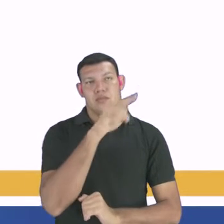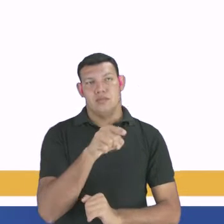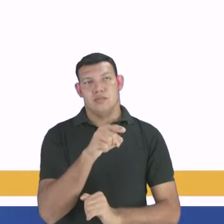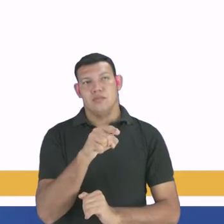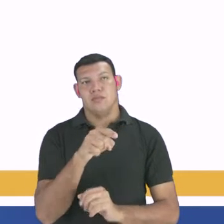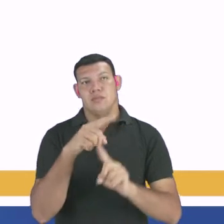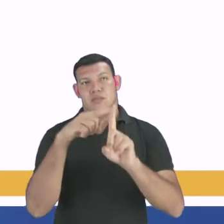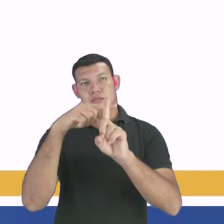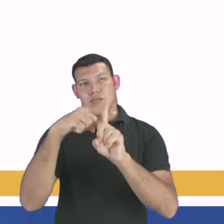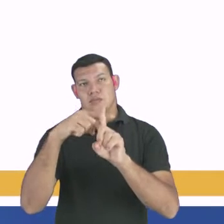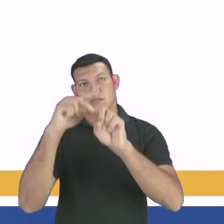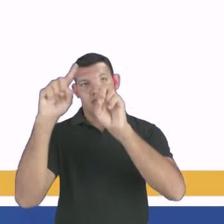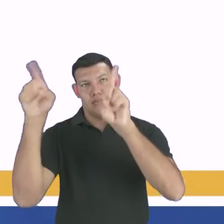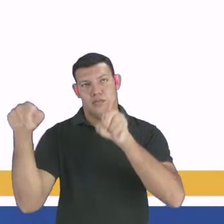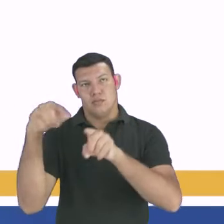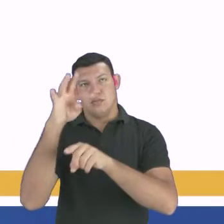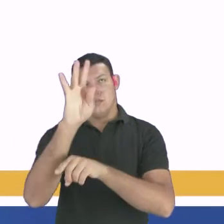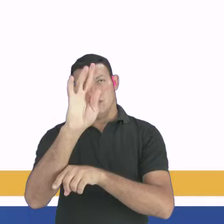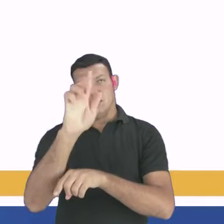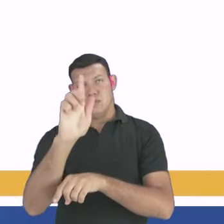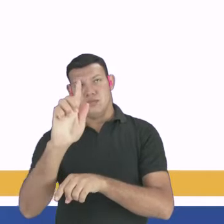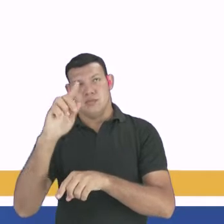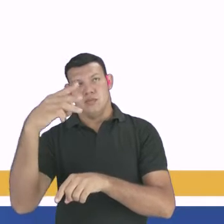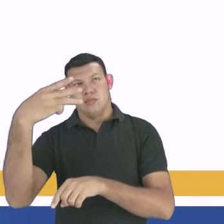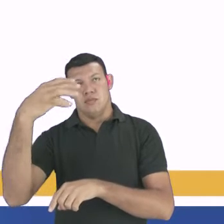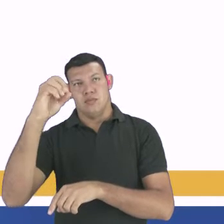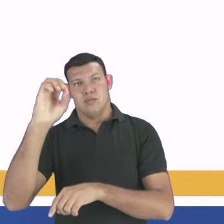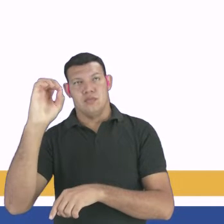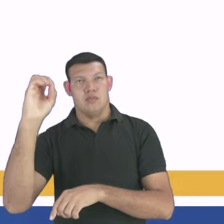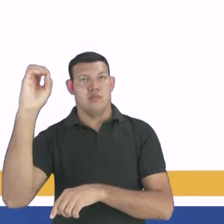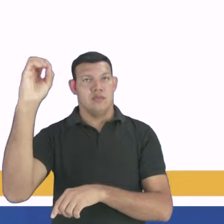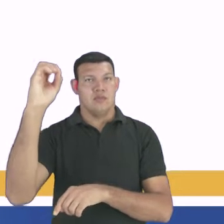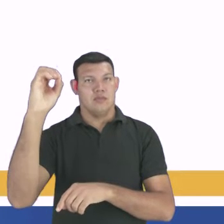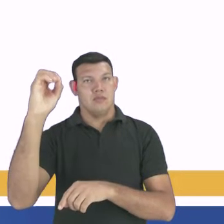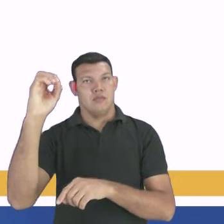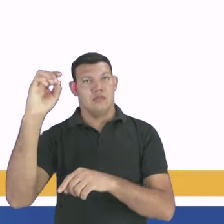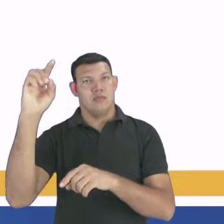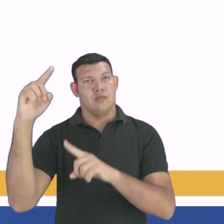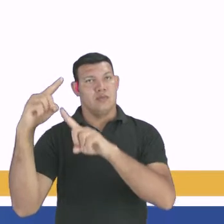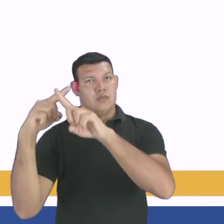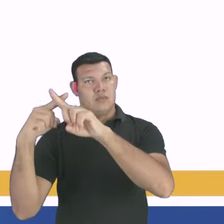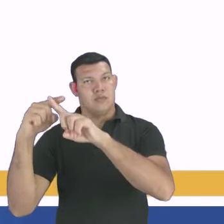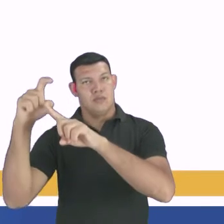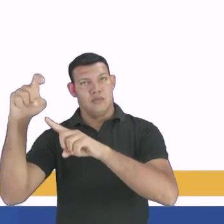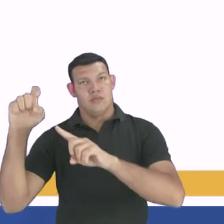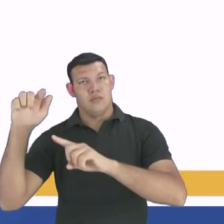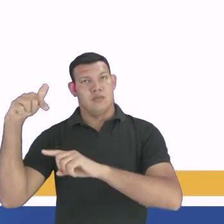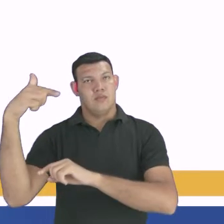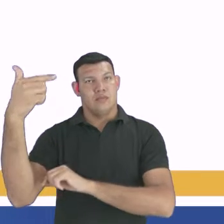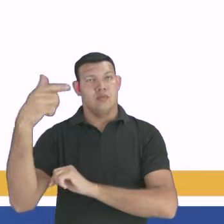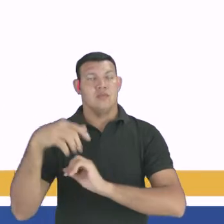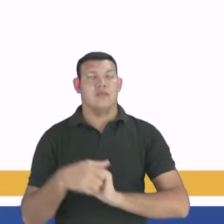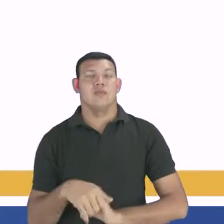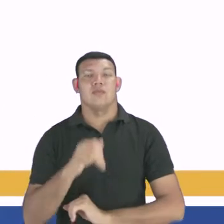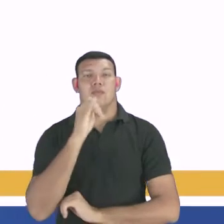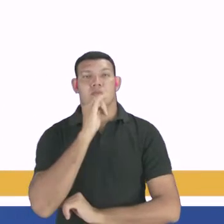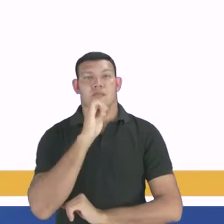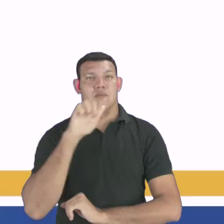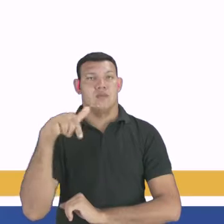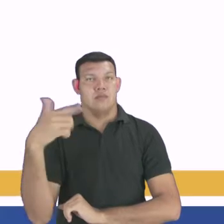x-mas tangente de 30 graus vezes x ao quadrado e aí temos mais um exemplo